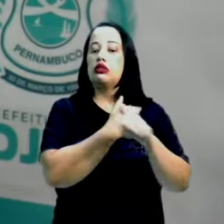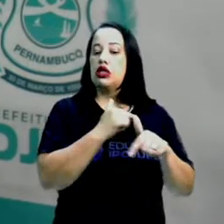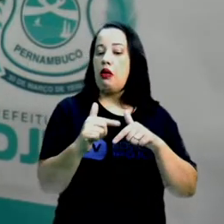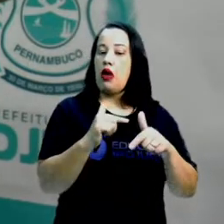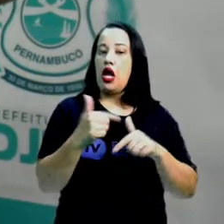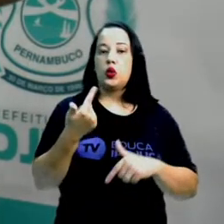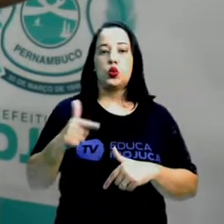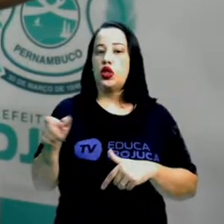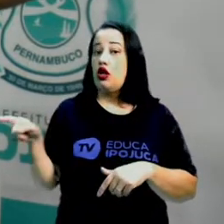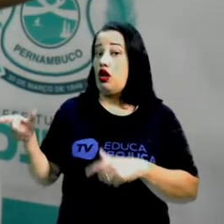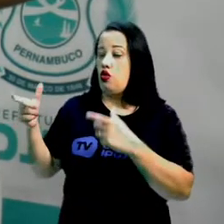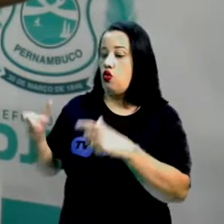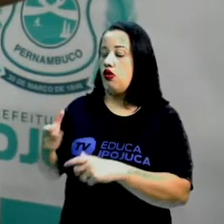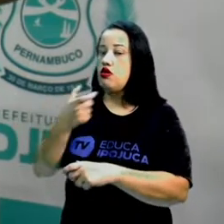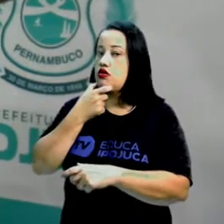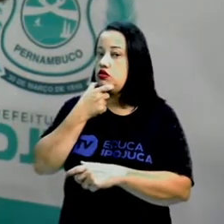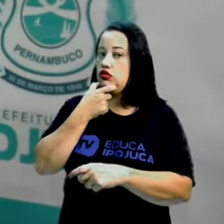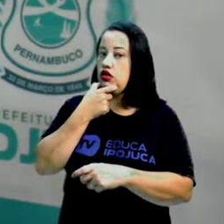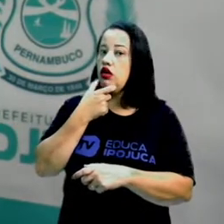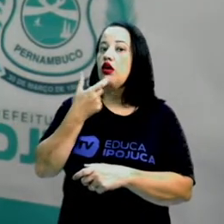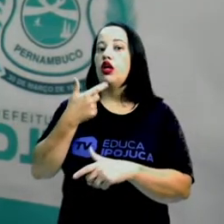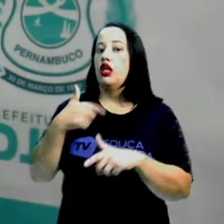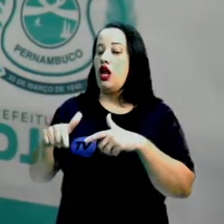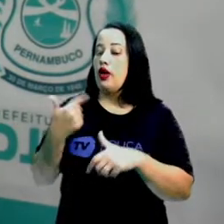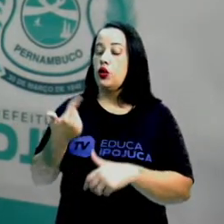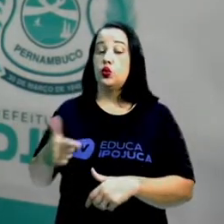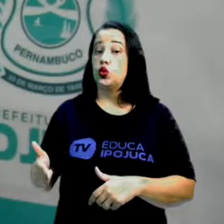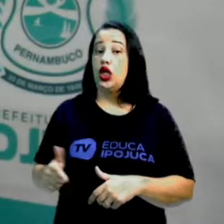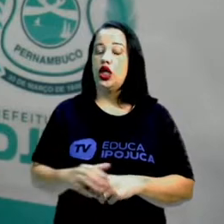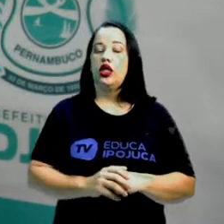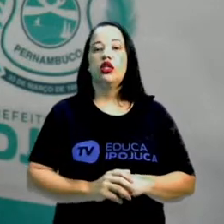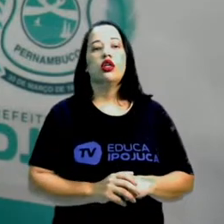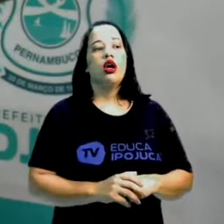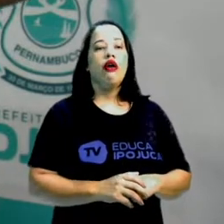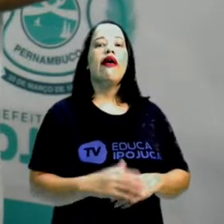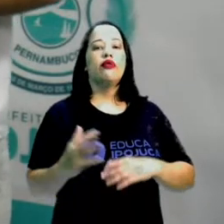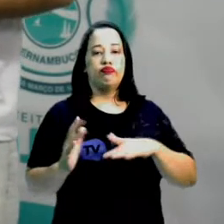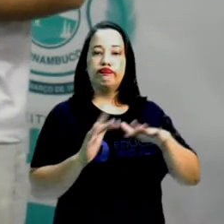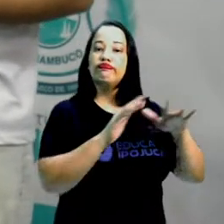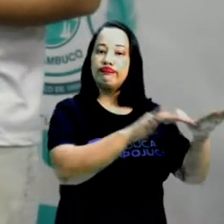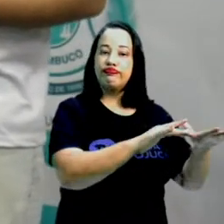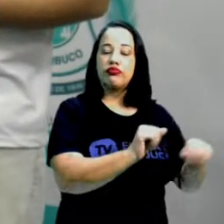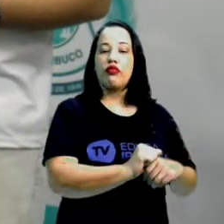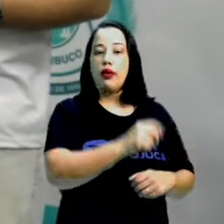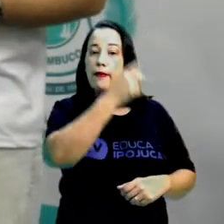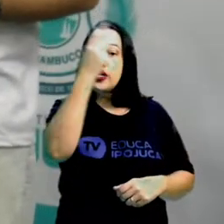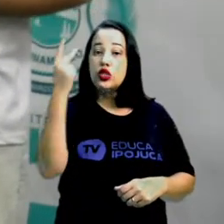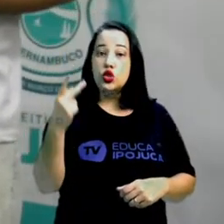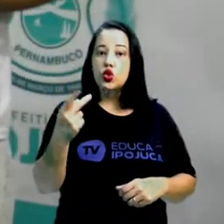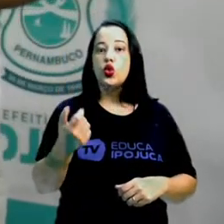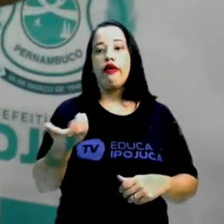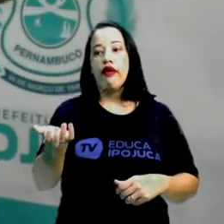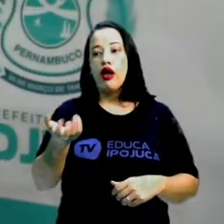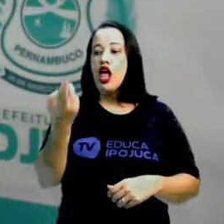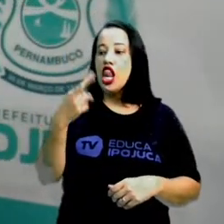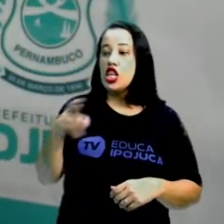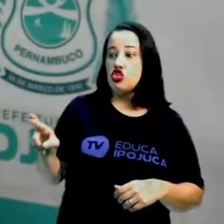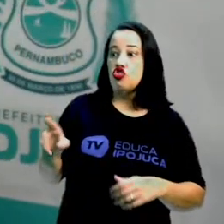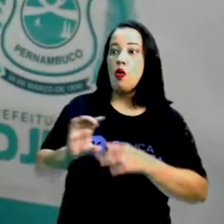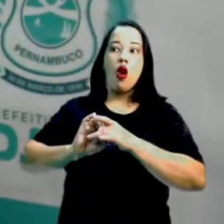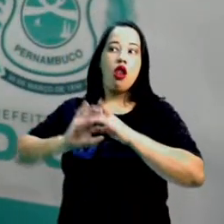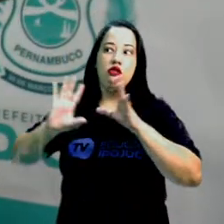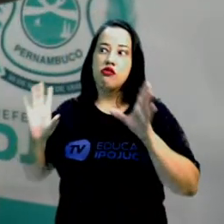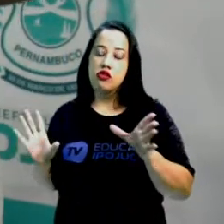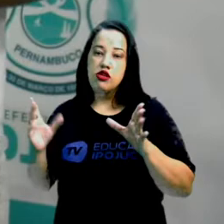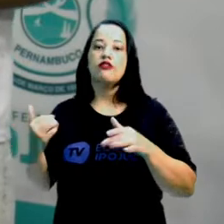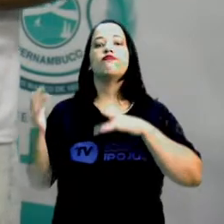Inglaterra, pessoas que procuravam liberdade religiosa, você tinha pessoas que eram fugitivas, tá certo? Pessoas